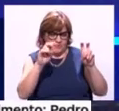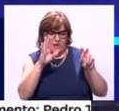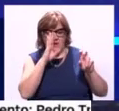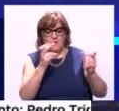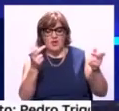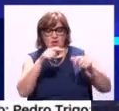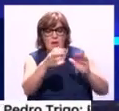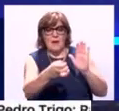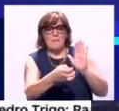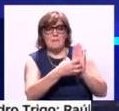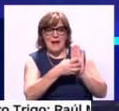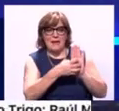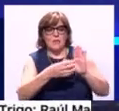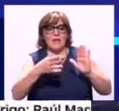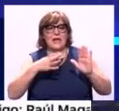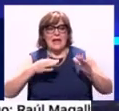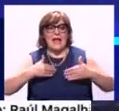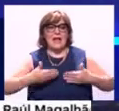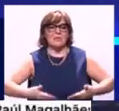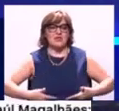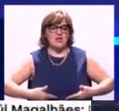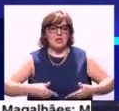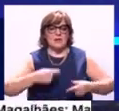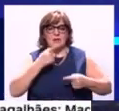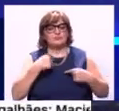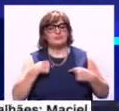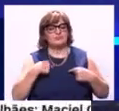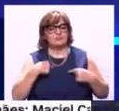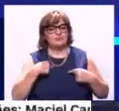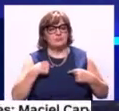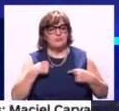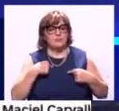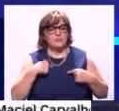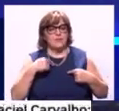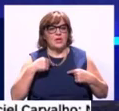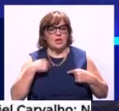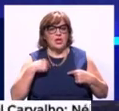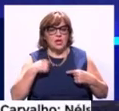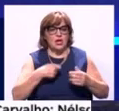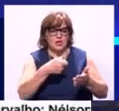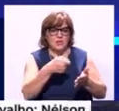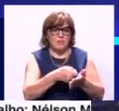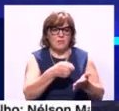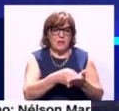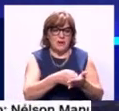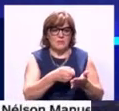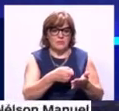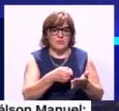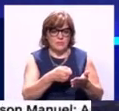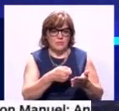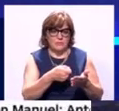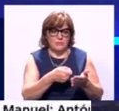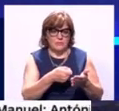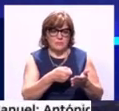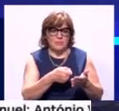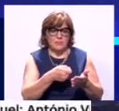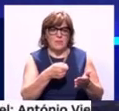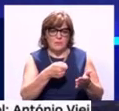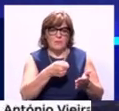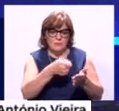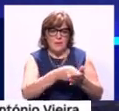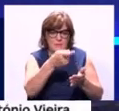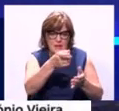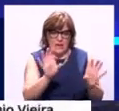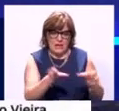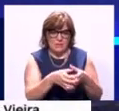trouxer essa marca, quer aparecer nas camisolas, e então dizem-me assim, pá, nós até compramos, sponsorizamos